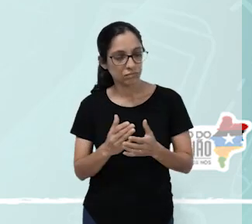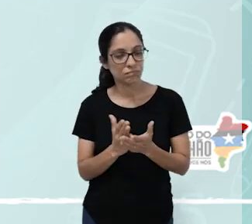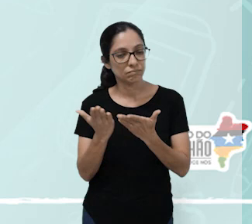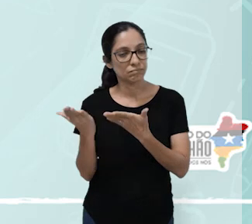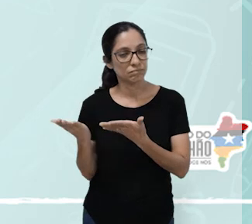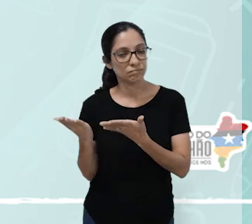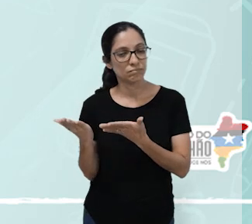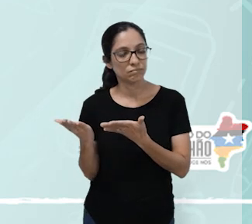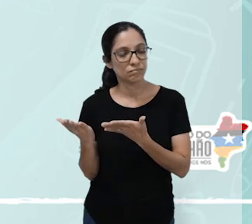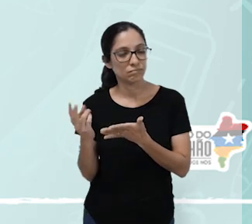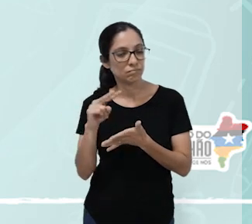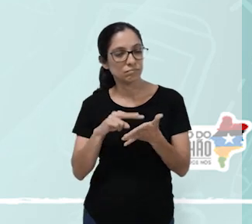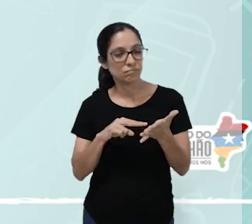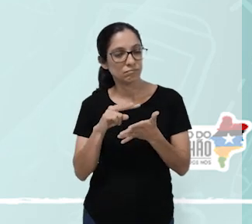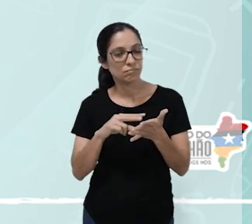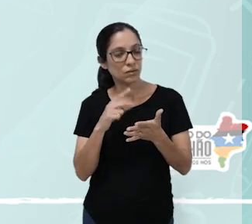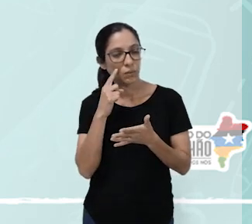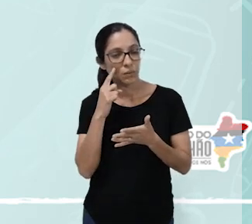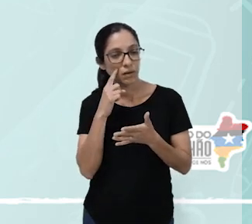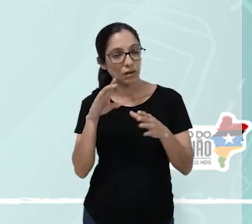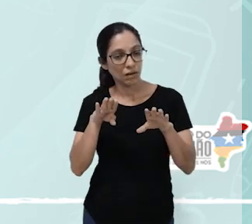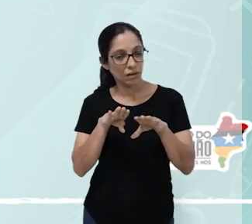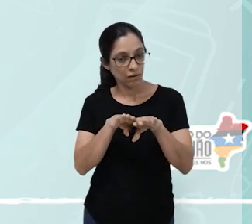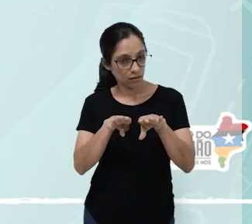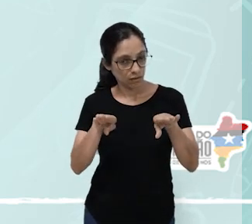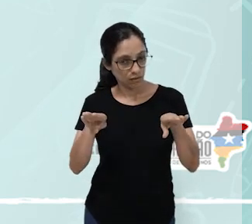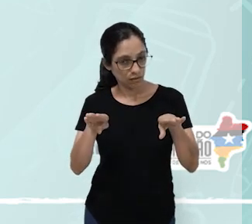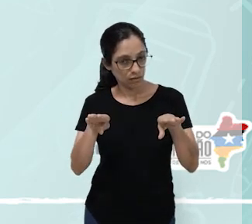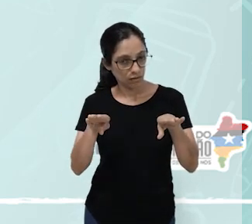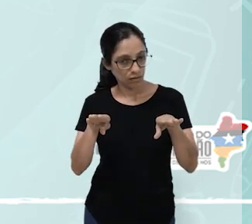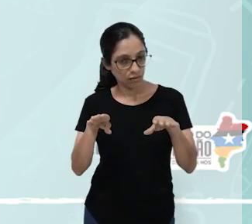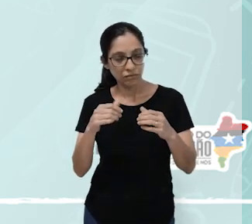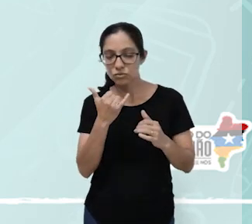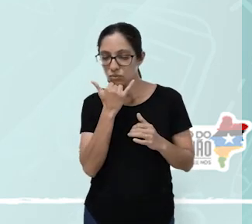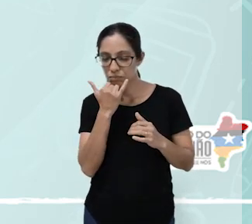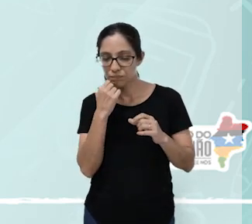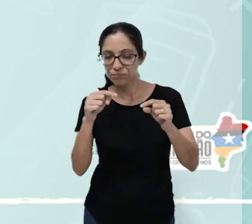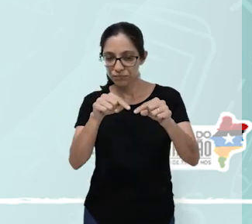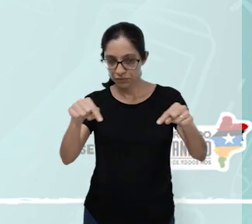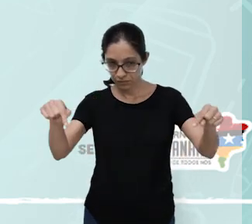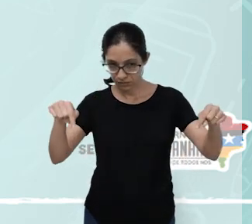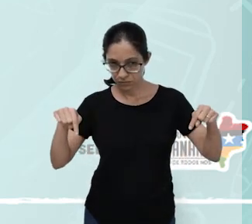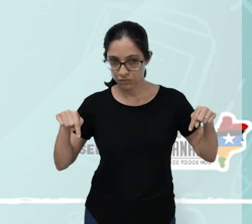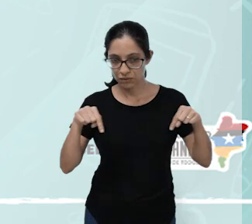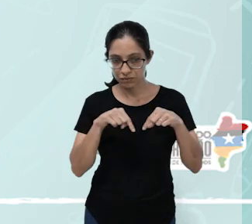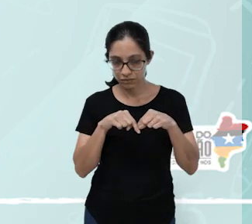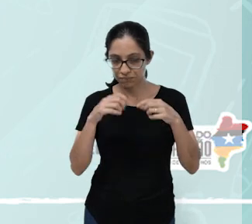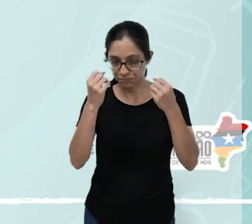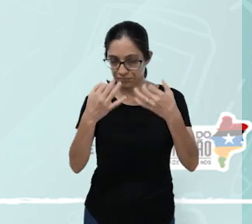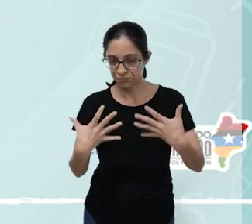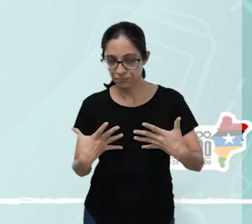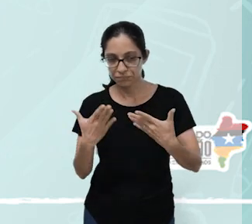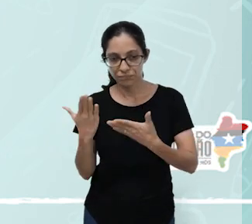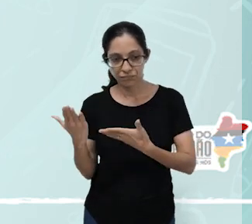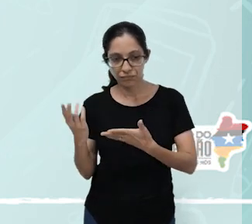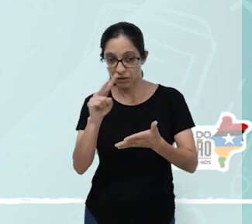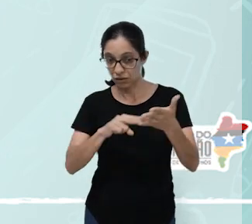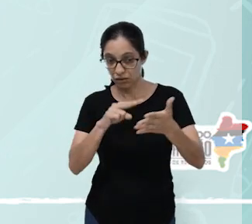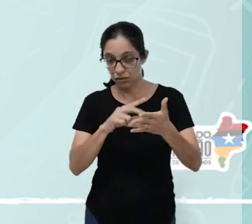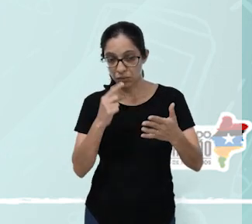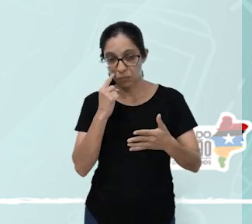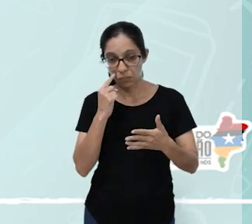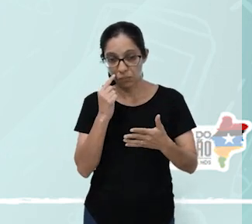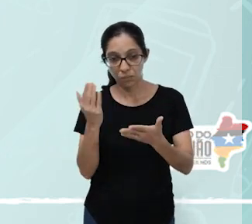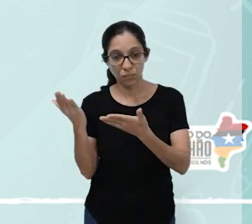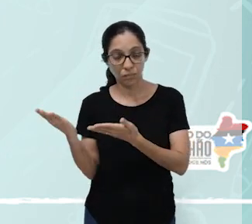medidas oficiais, a mesa, tá? Possui medidas, a quadra, aliás. A quadra. Possui medidas oficiais